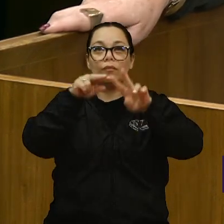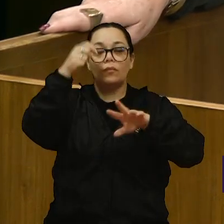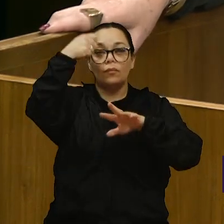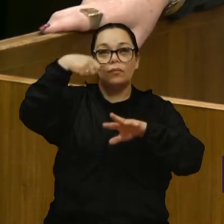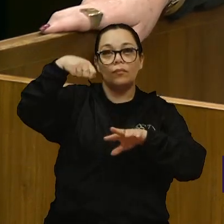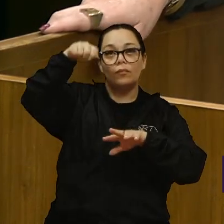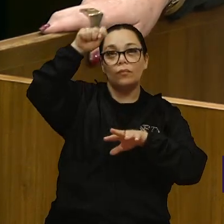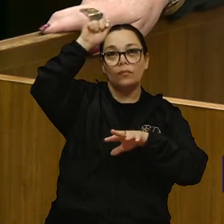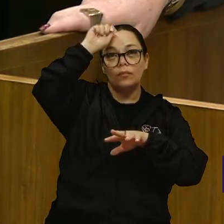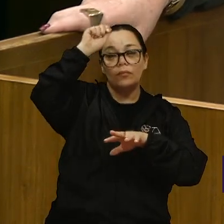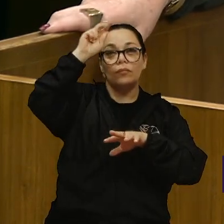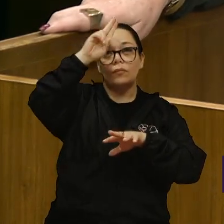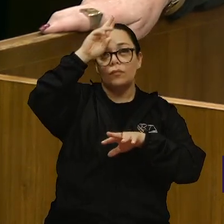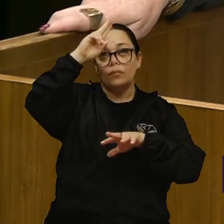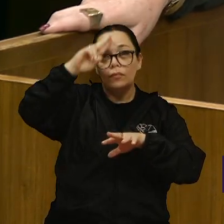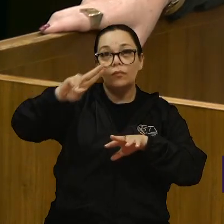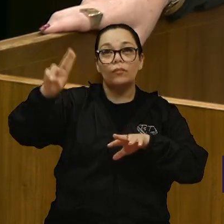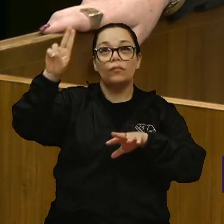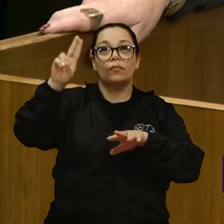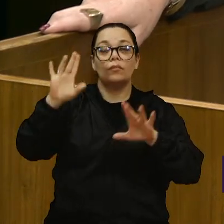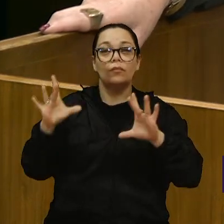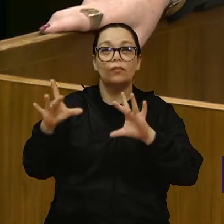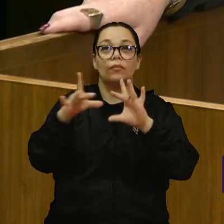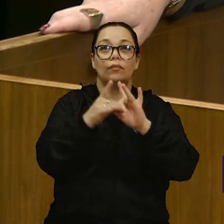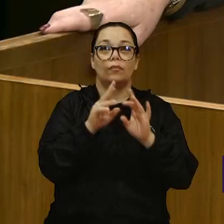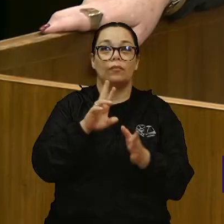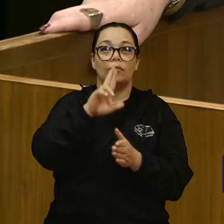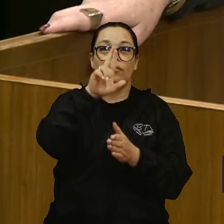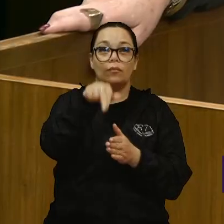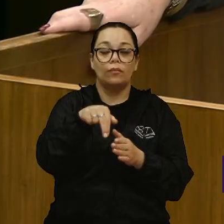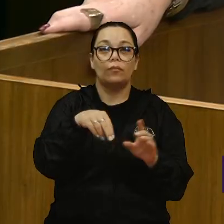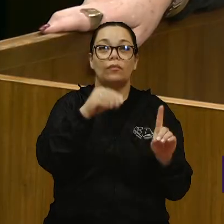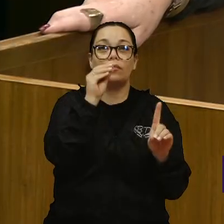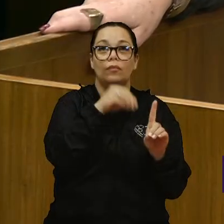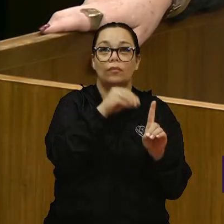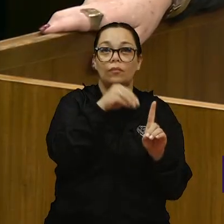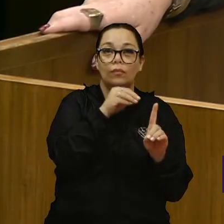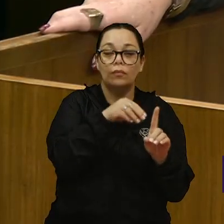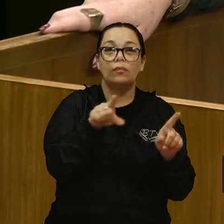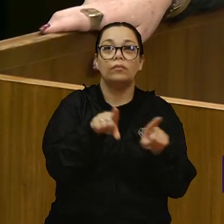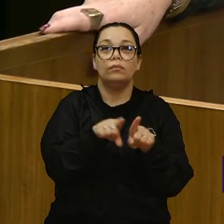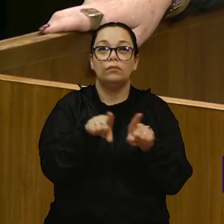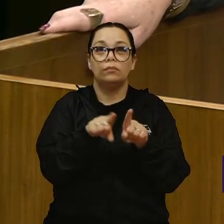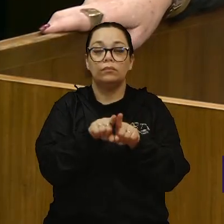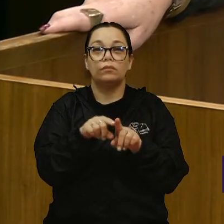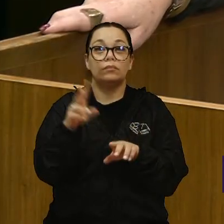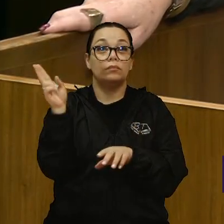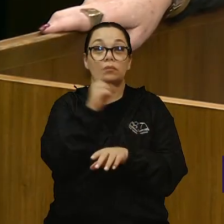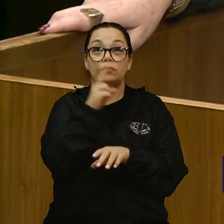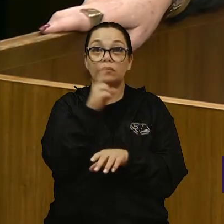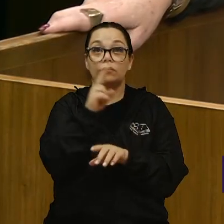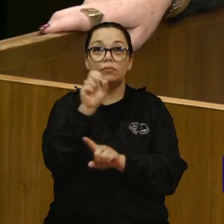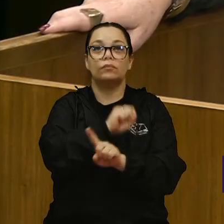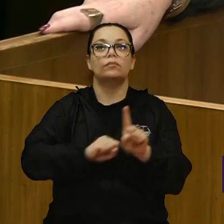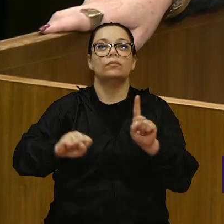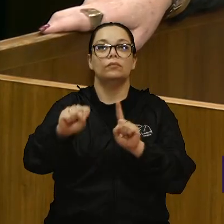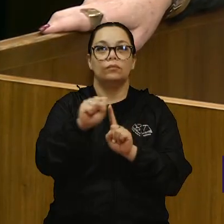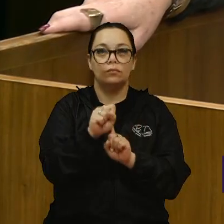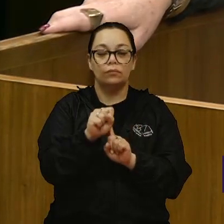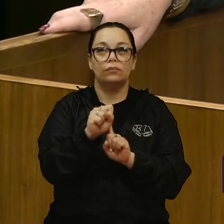universidade conectada à vida real, às vulnerabilidades e às urgências da